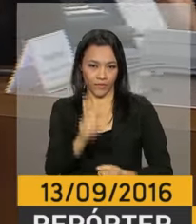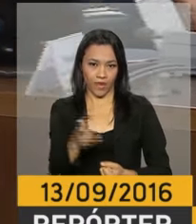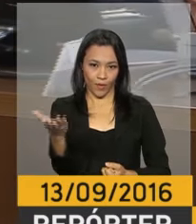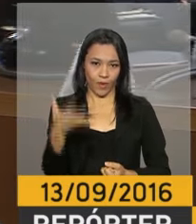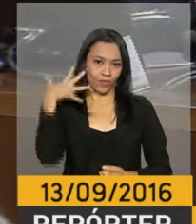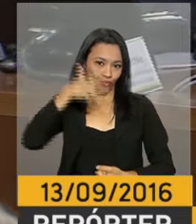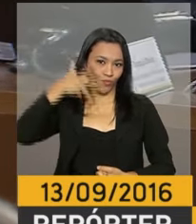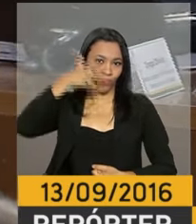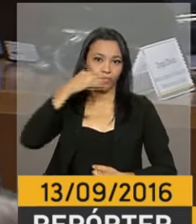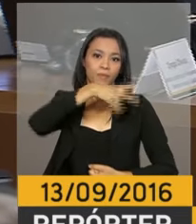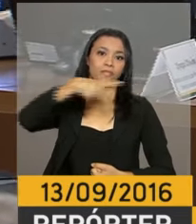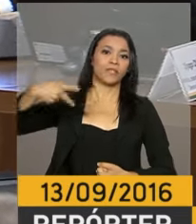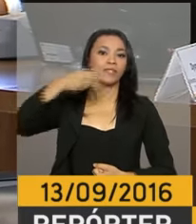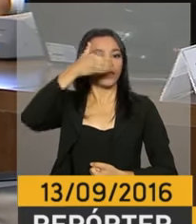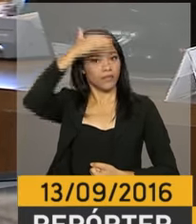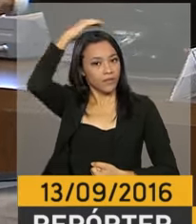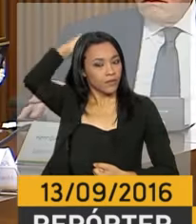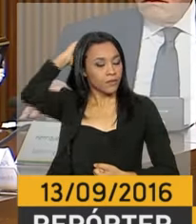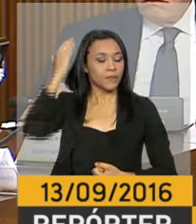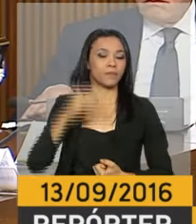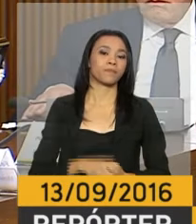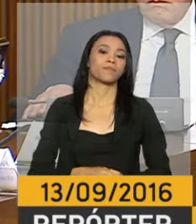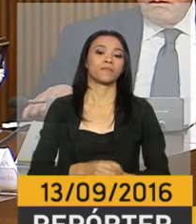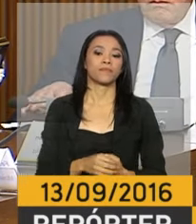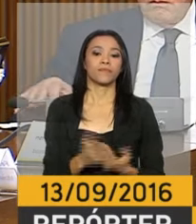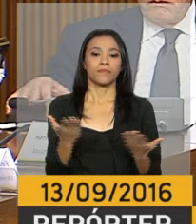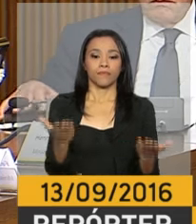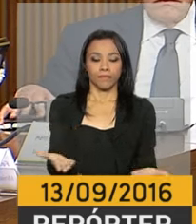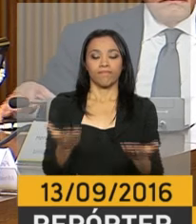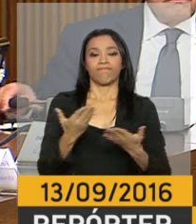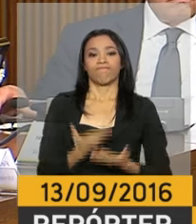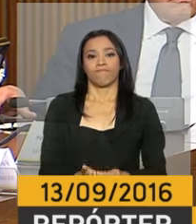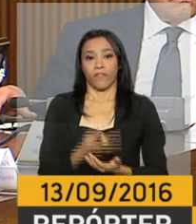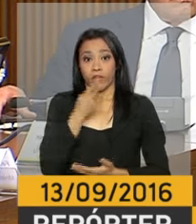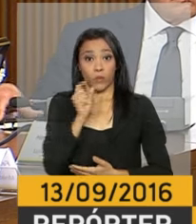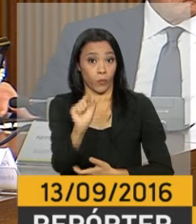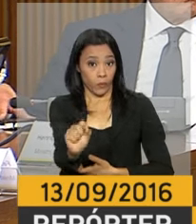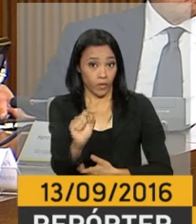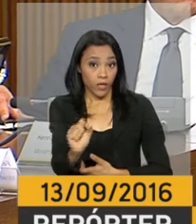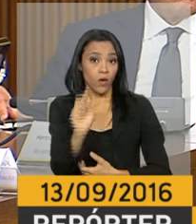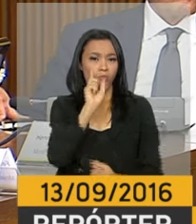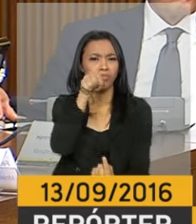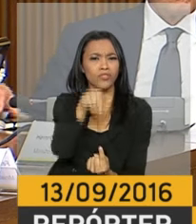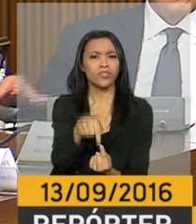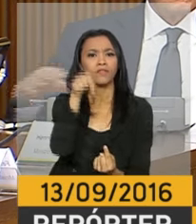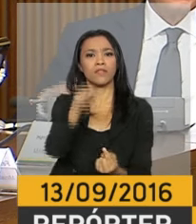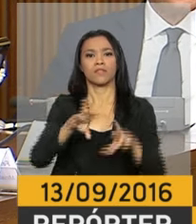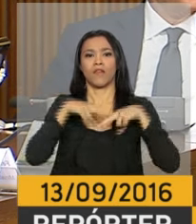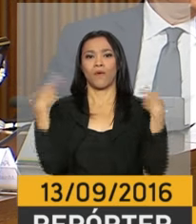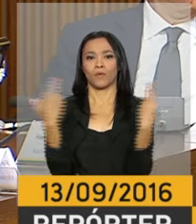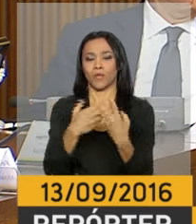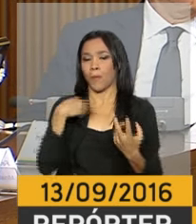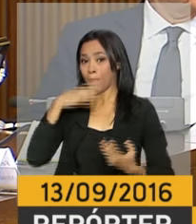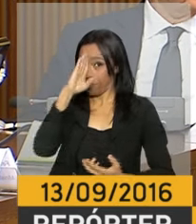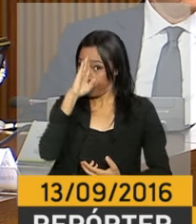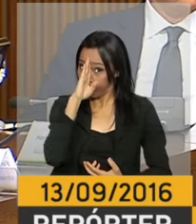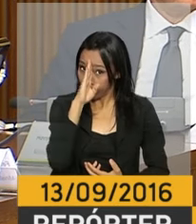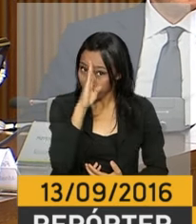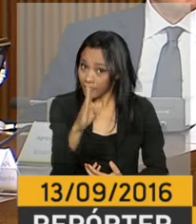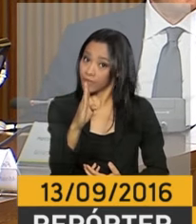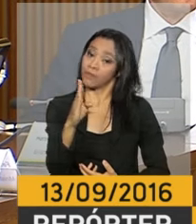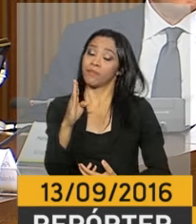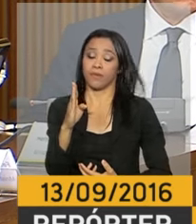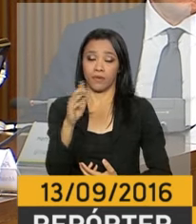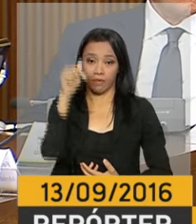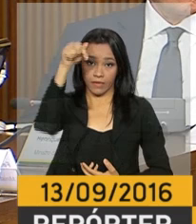presidente Michel Ah e dizer que a reunião de hoje eh tem como objetivo Central eu acho que nós temos que der um mote para